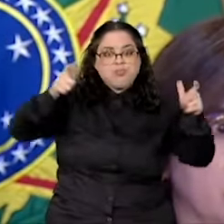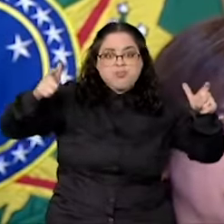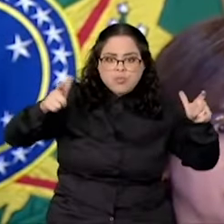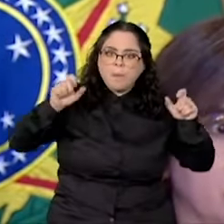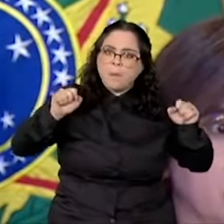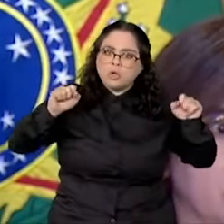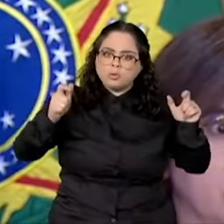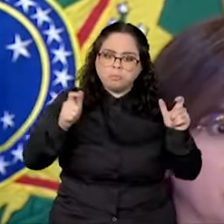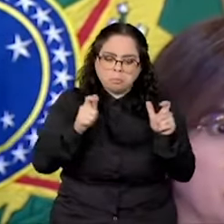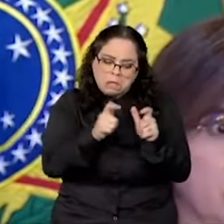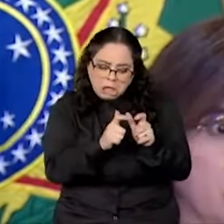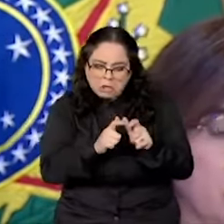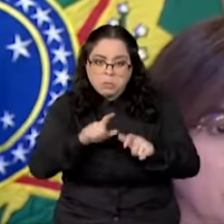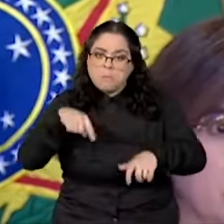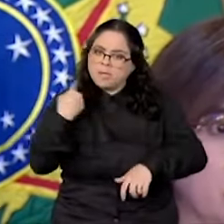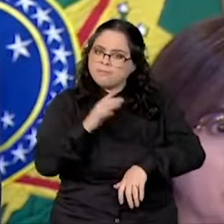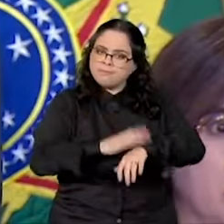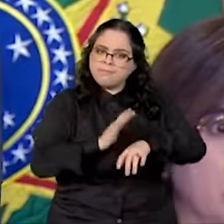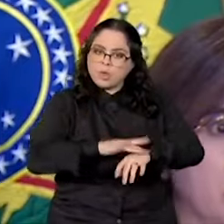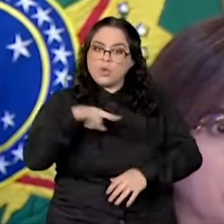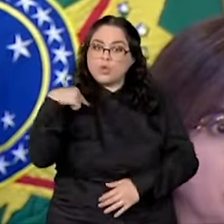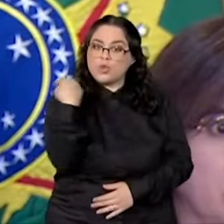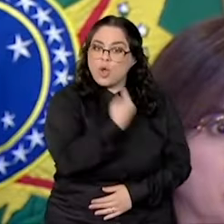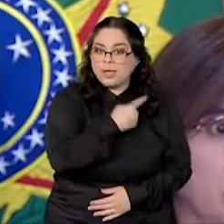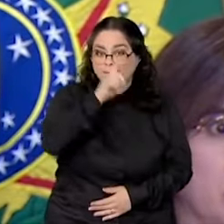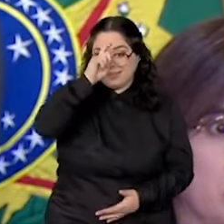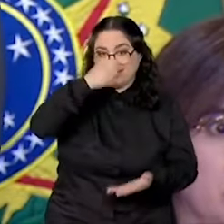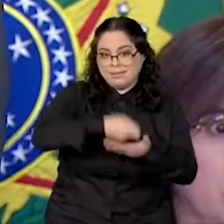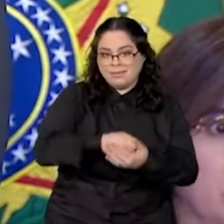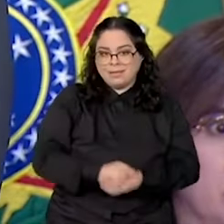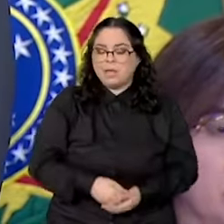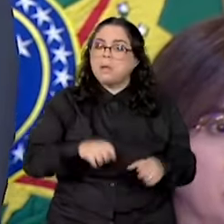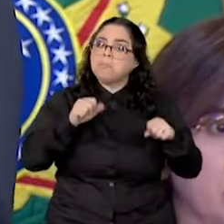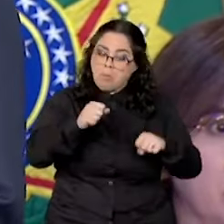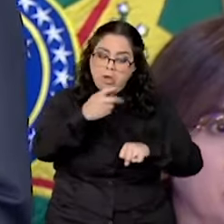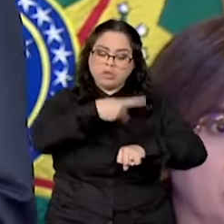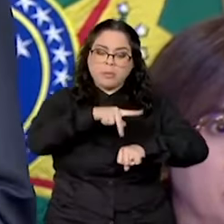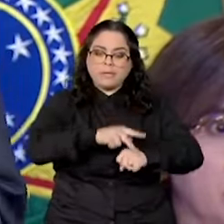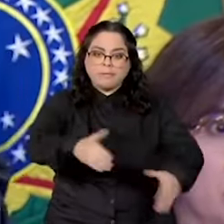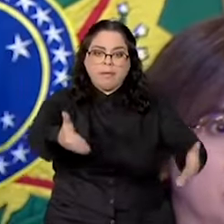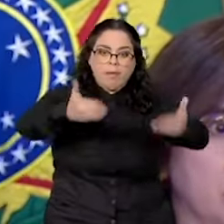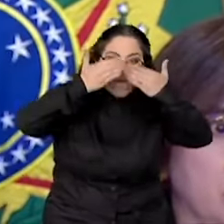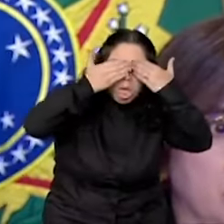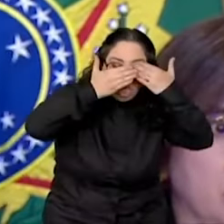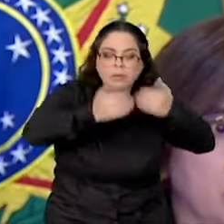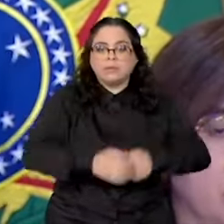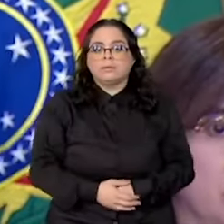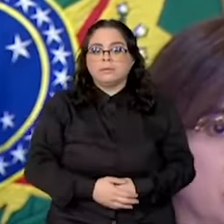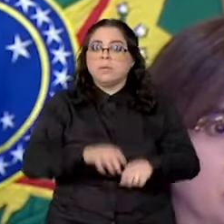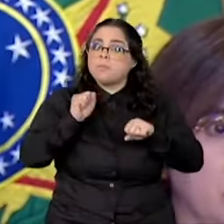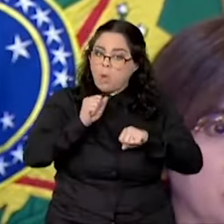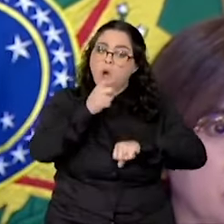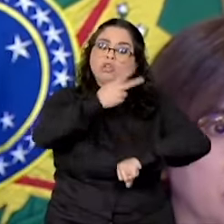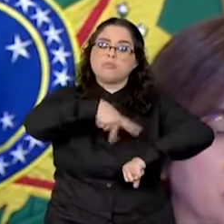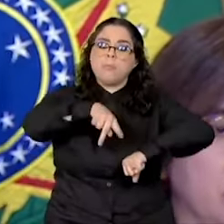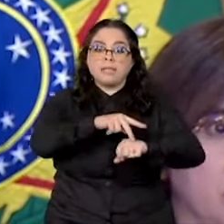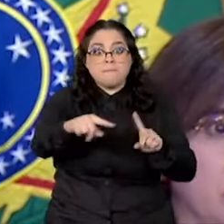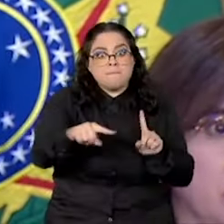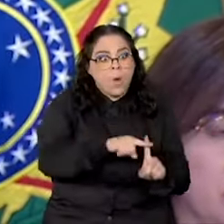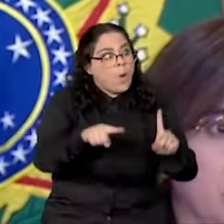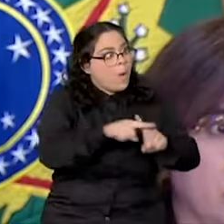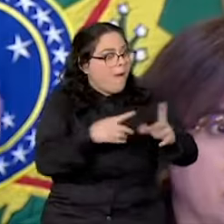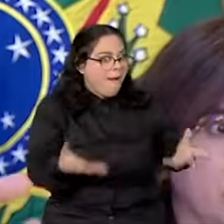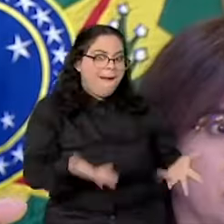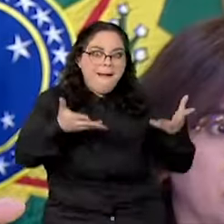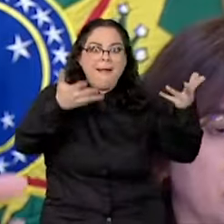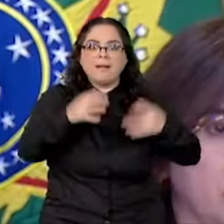ser pequeno, ele pode ser um país negacionista, ele pode ser um país positivista, ele pode